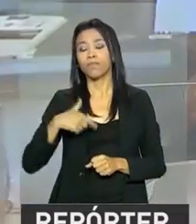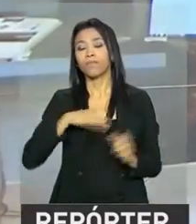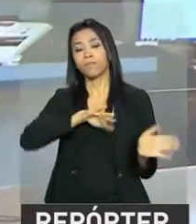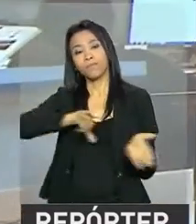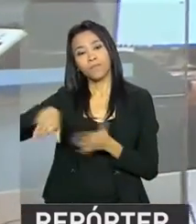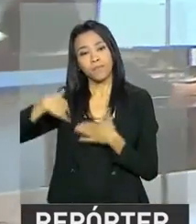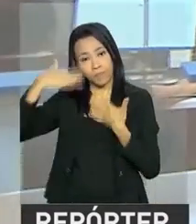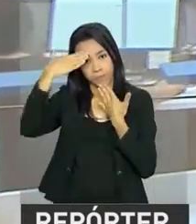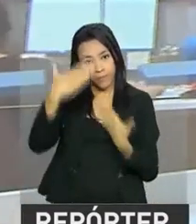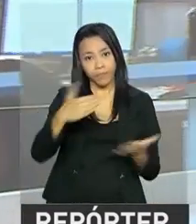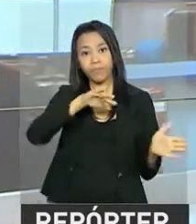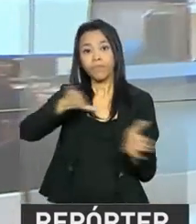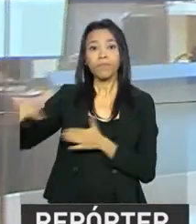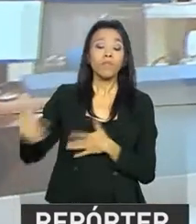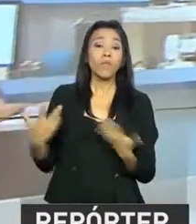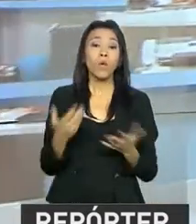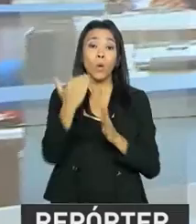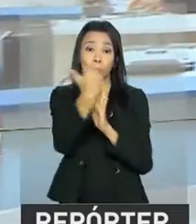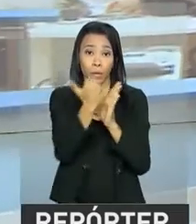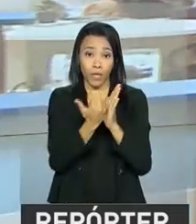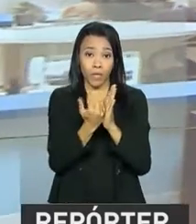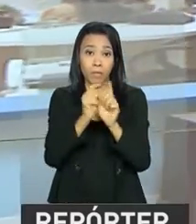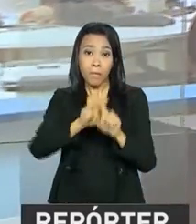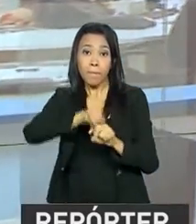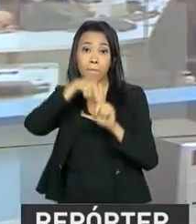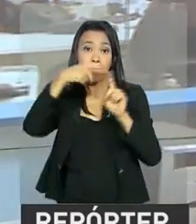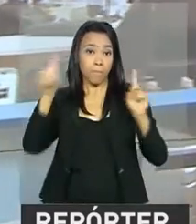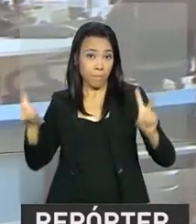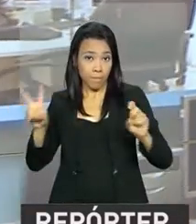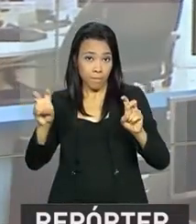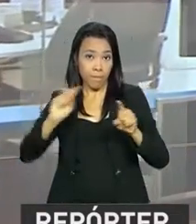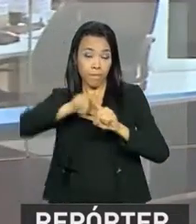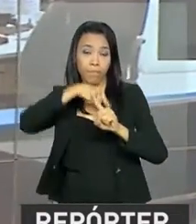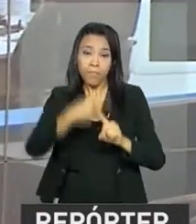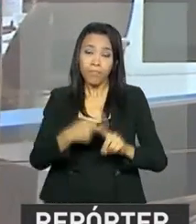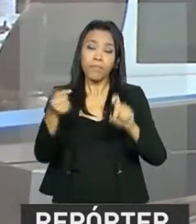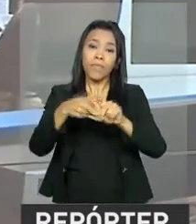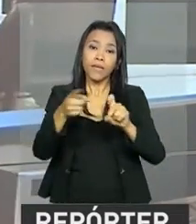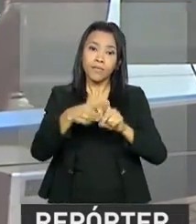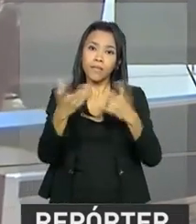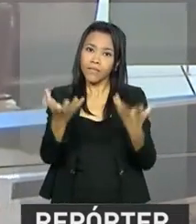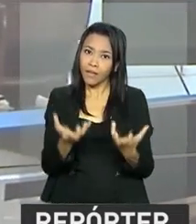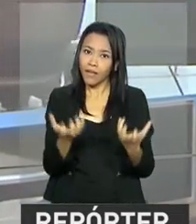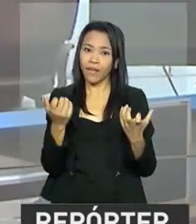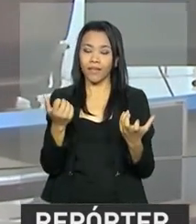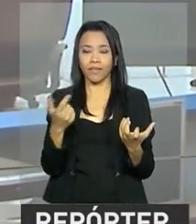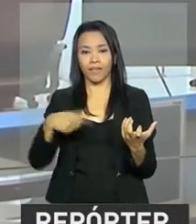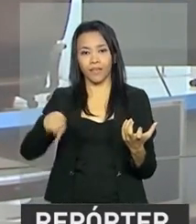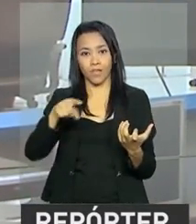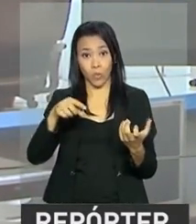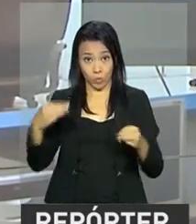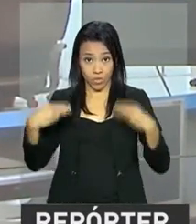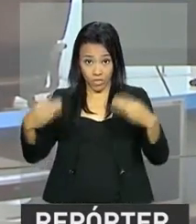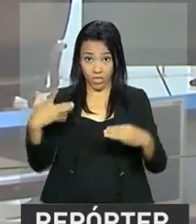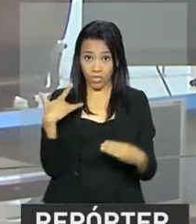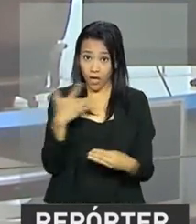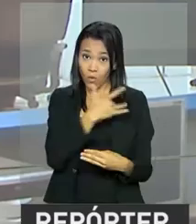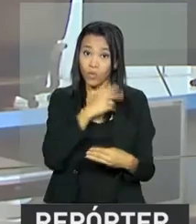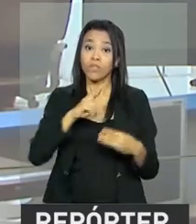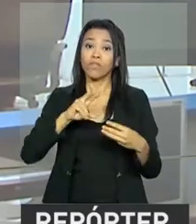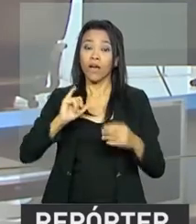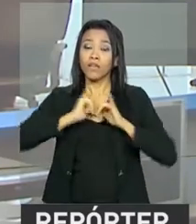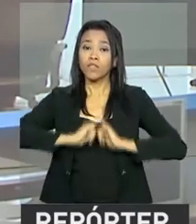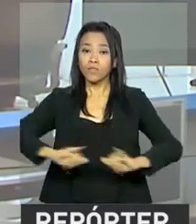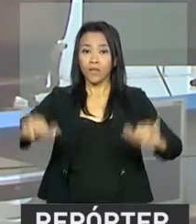E olha, o programa Mais Médicos quer atrair mais profissionais brasileiros e, para isso, o Ministério da Saúde vai lançar um edital